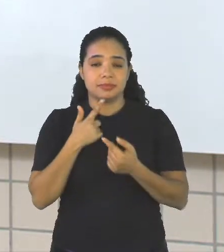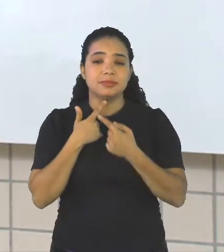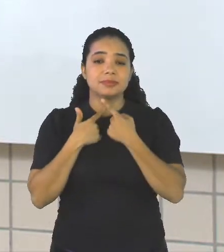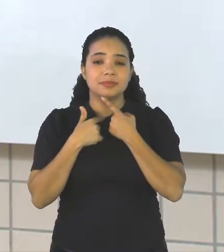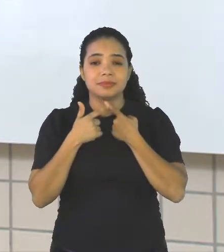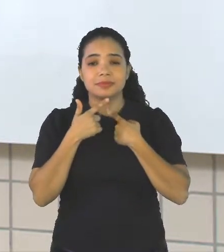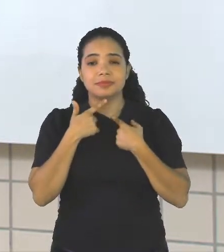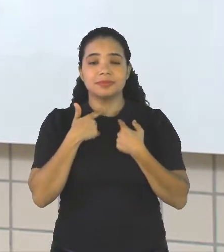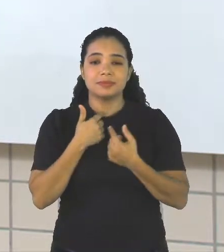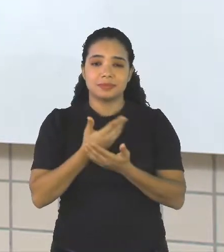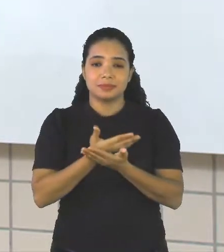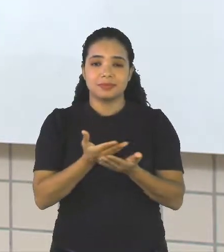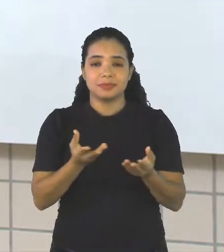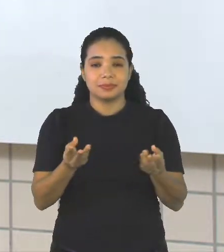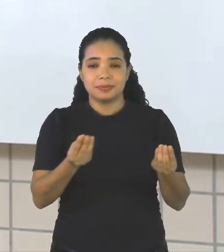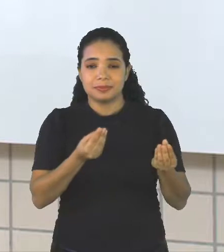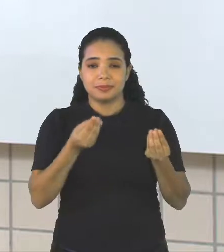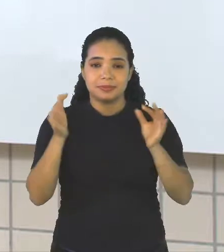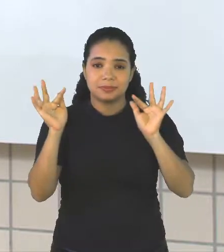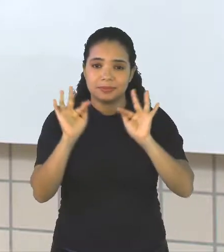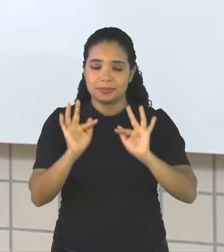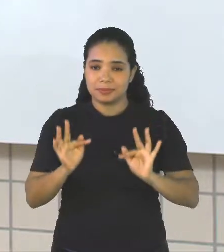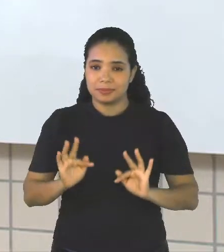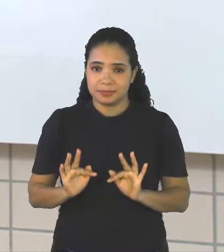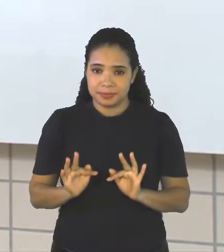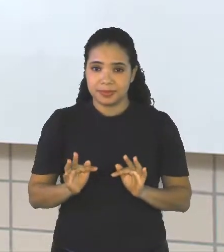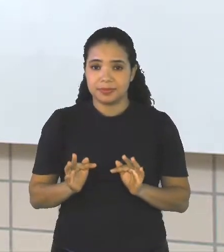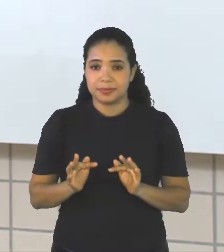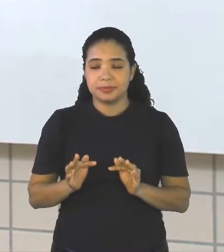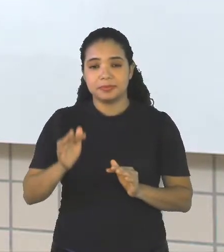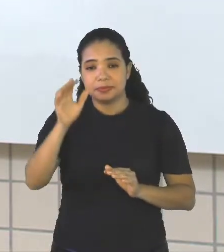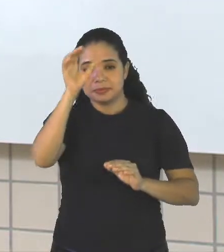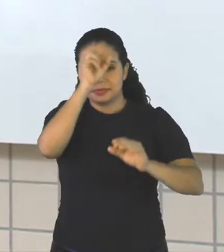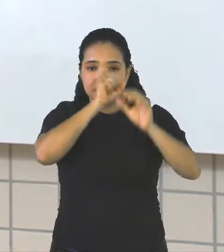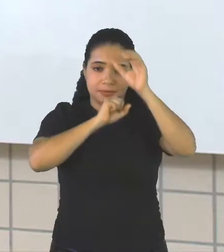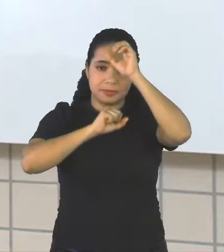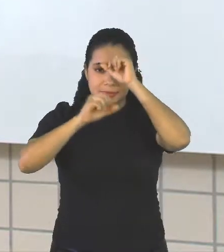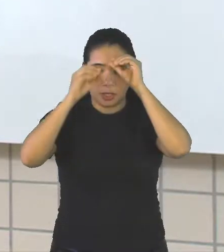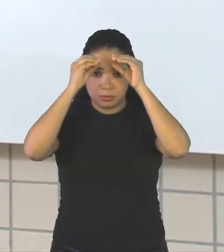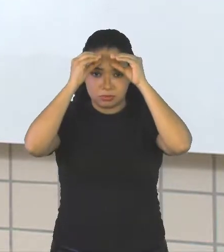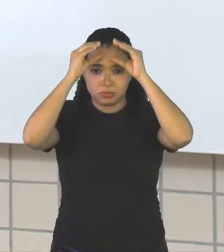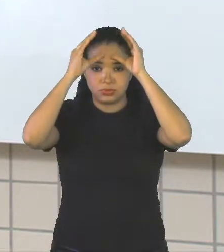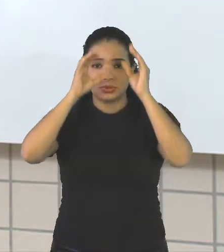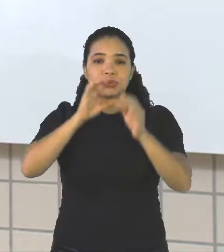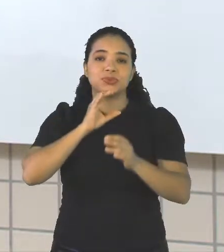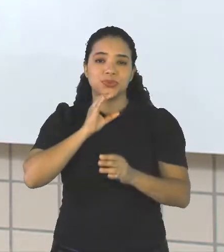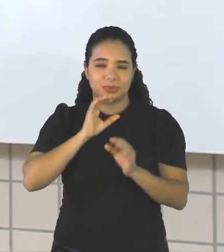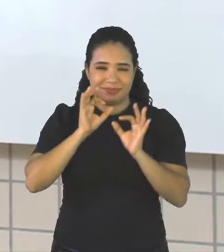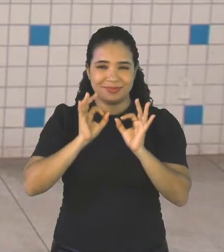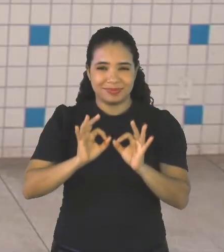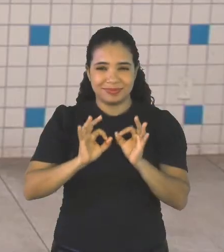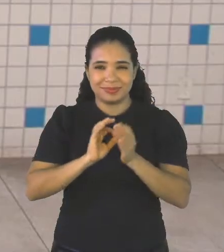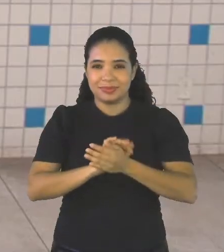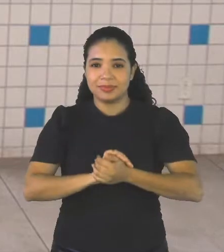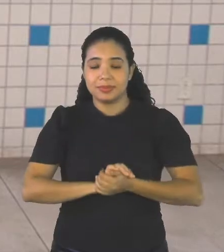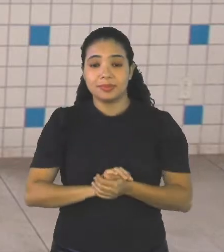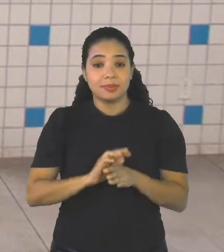aí muita felicidade, muito conhecimento, alright? Então para